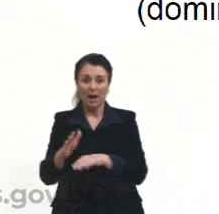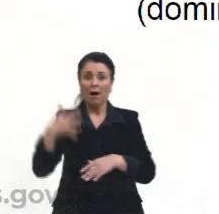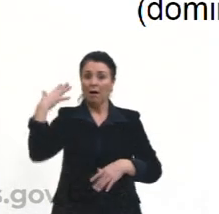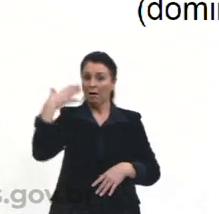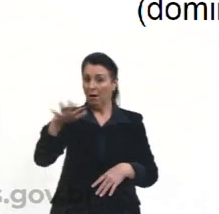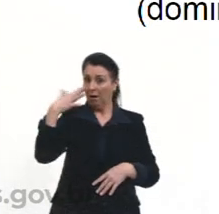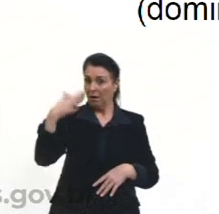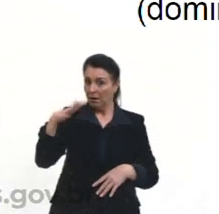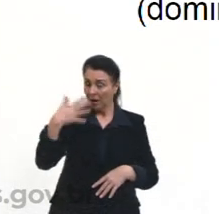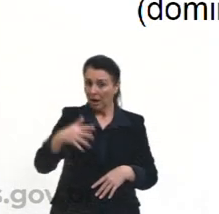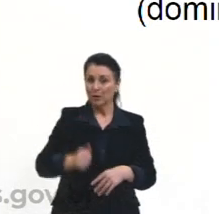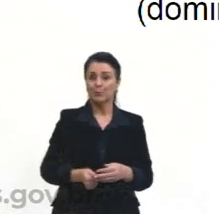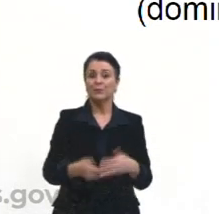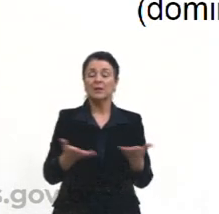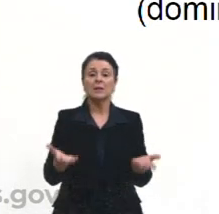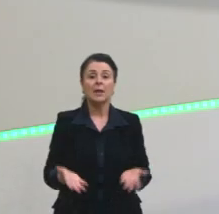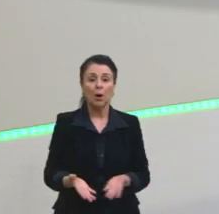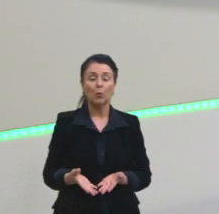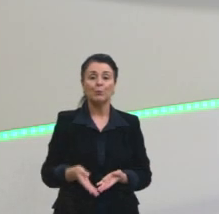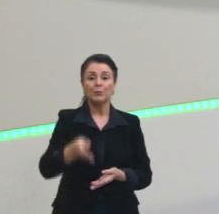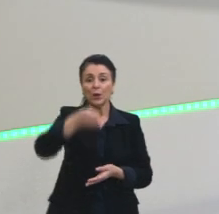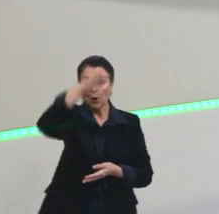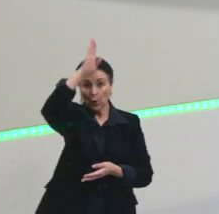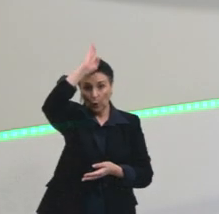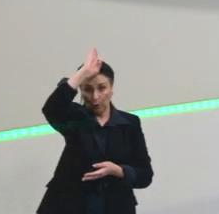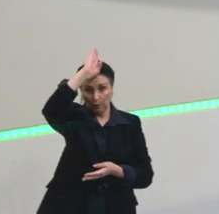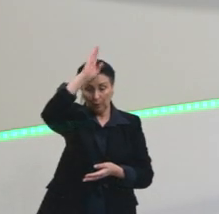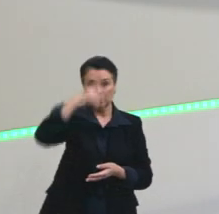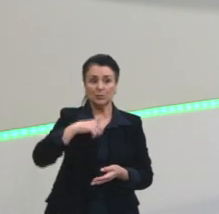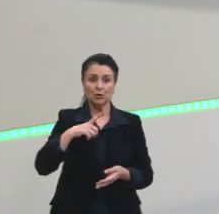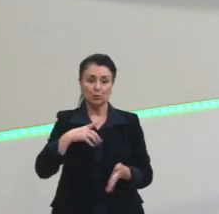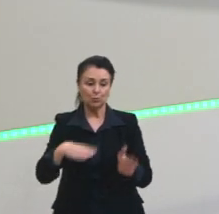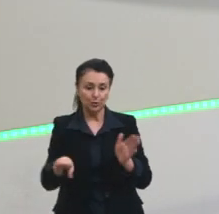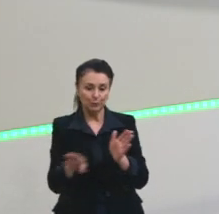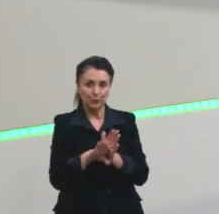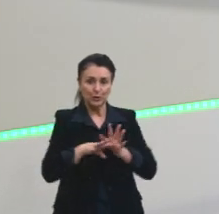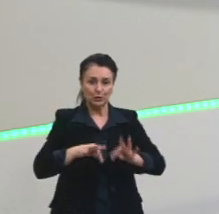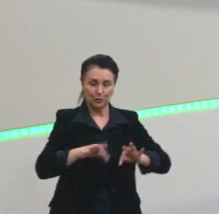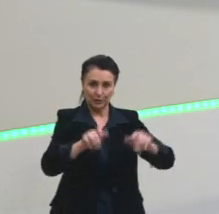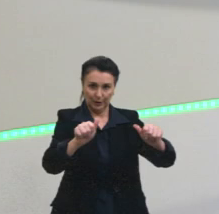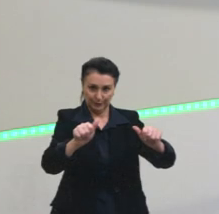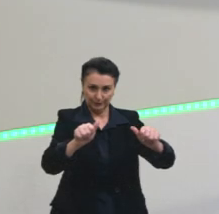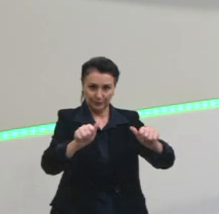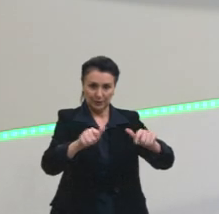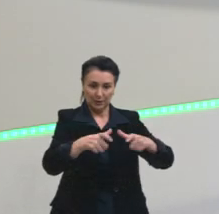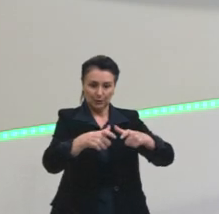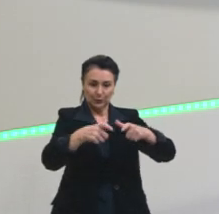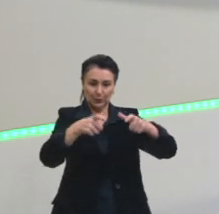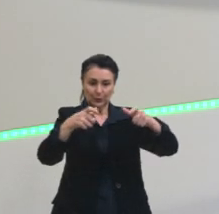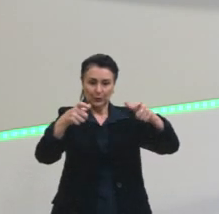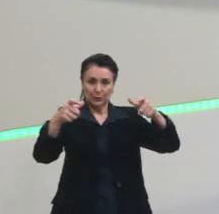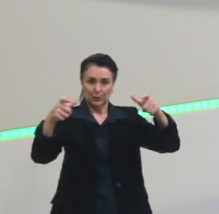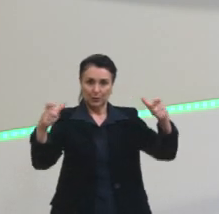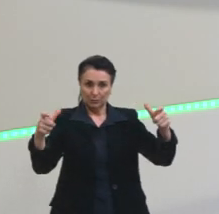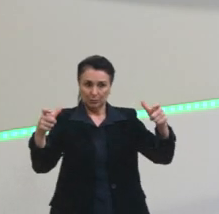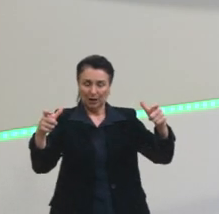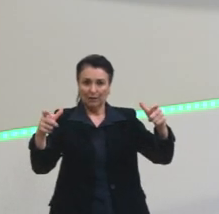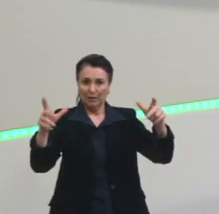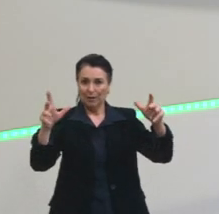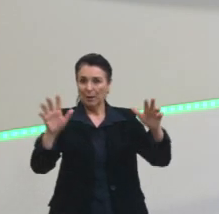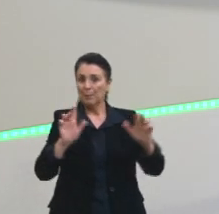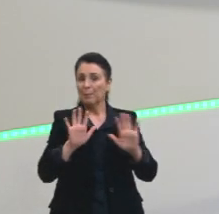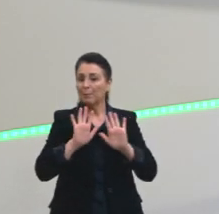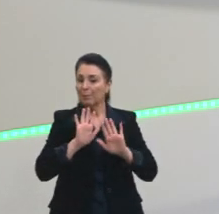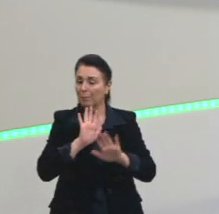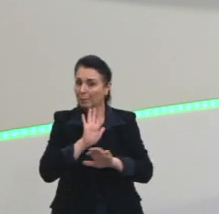Roma estabeleceu o limite territorial né aquela a expansão enorme quero estabelecer um século